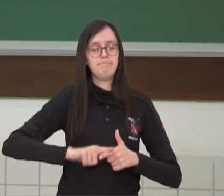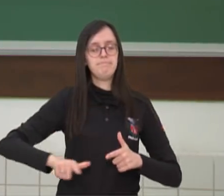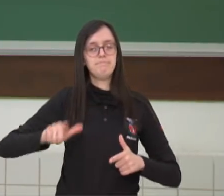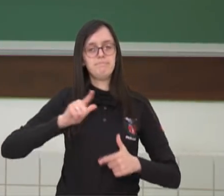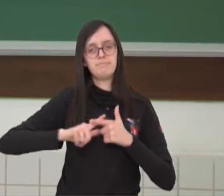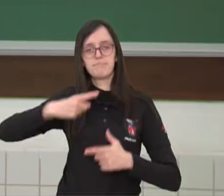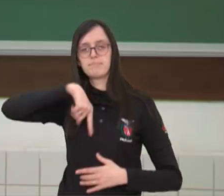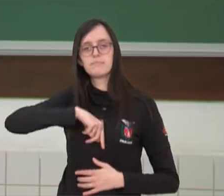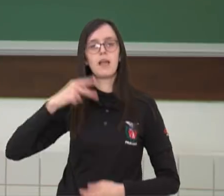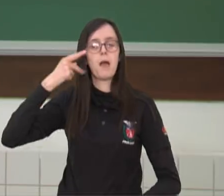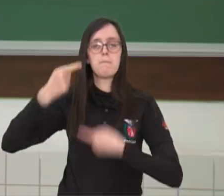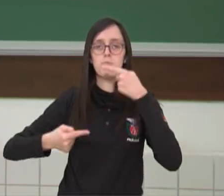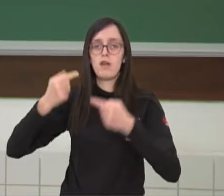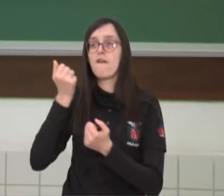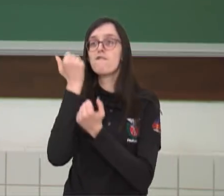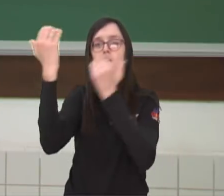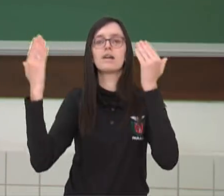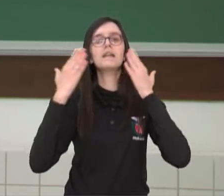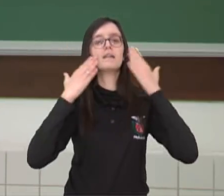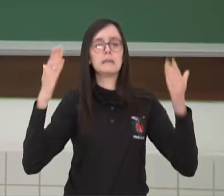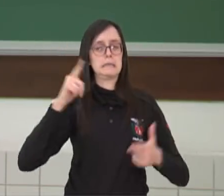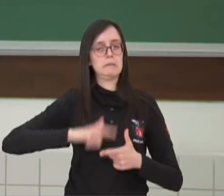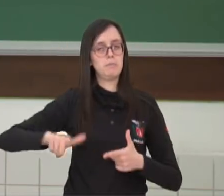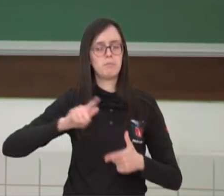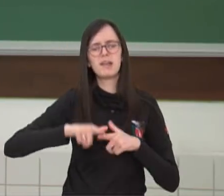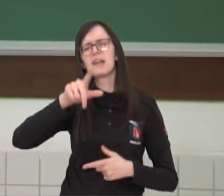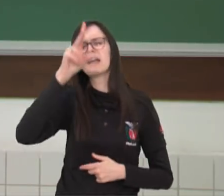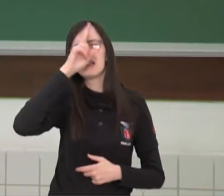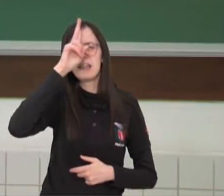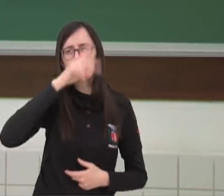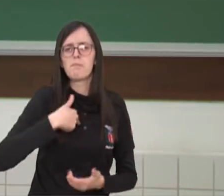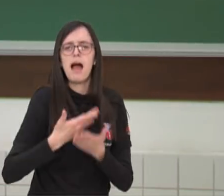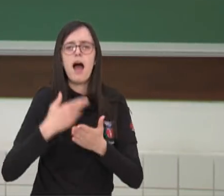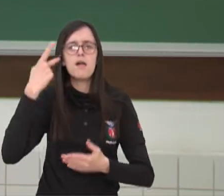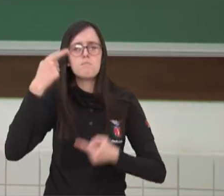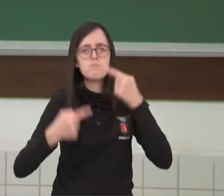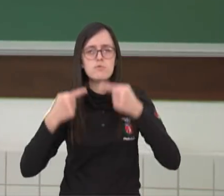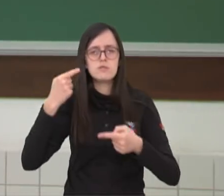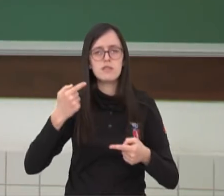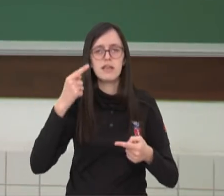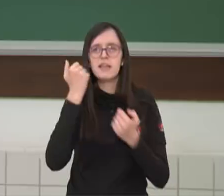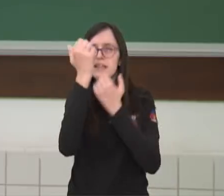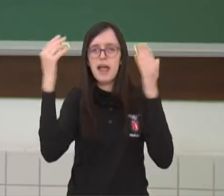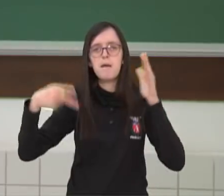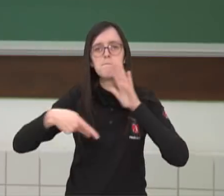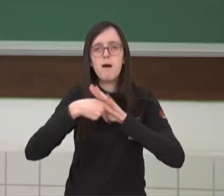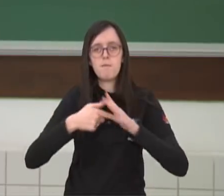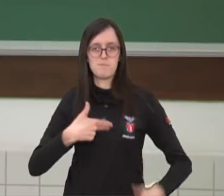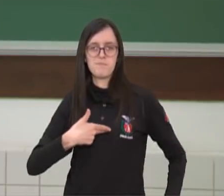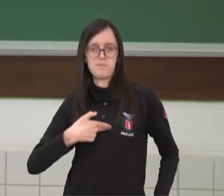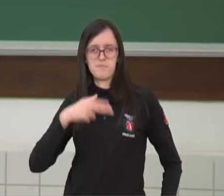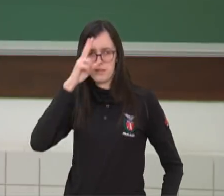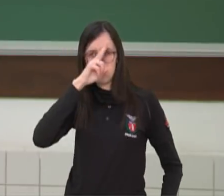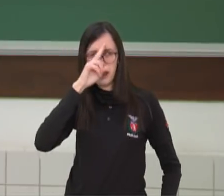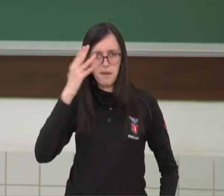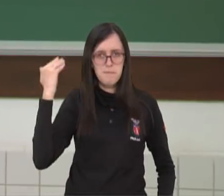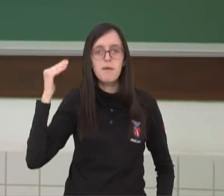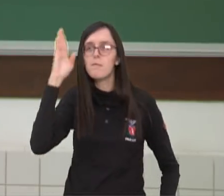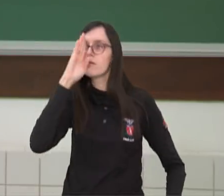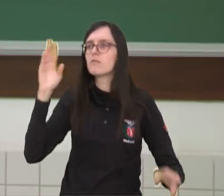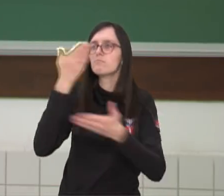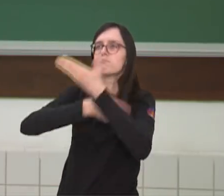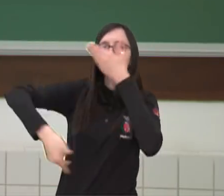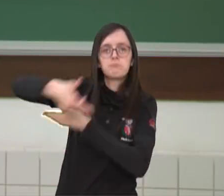para a nossa política externa resolver. Lembra da aula de política externa lá do Getúlio? Essas relações do Brasil com os outros